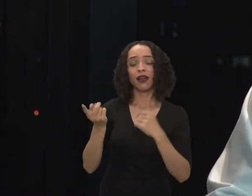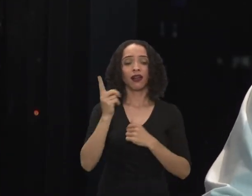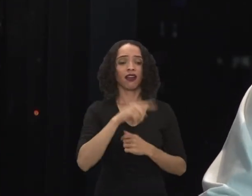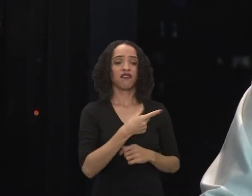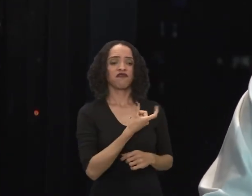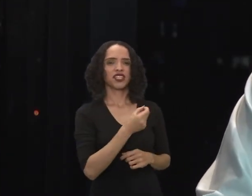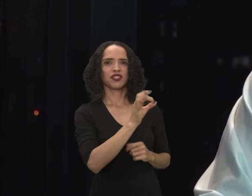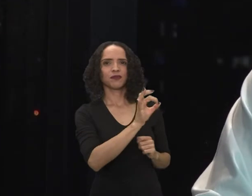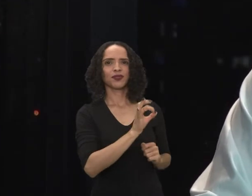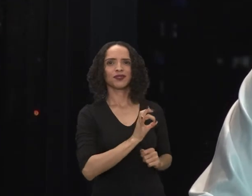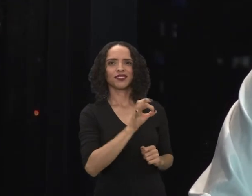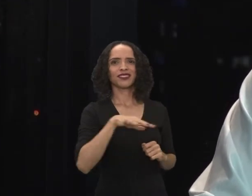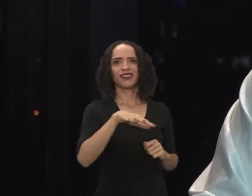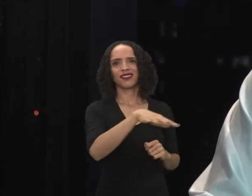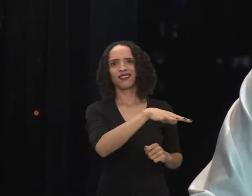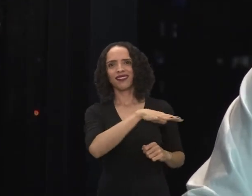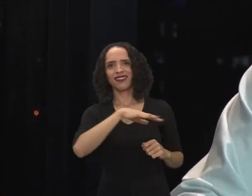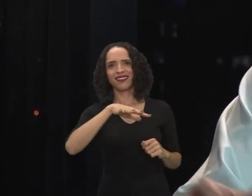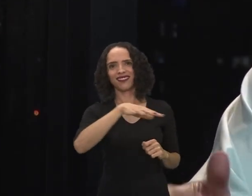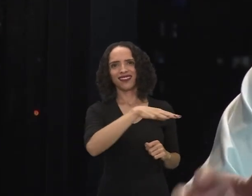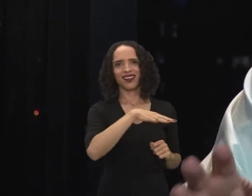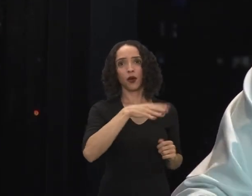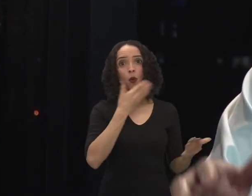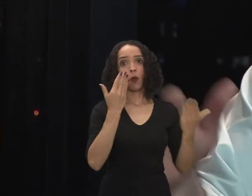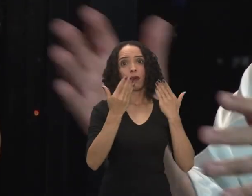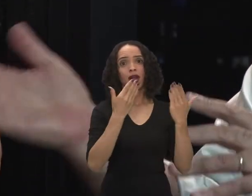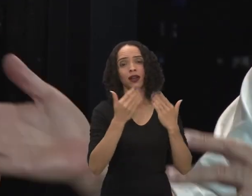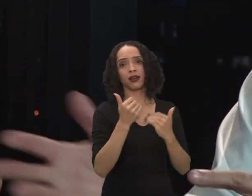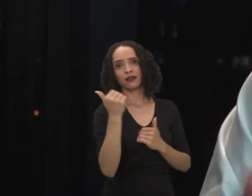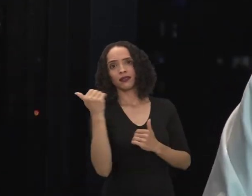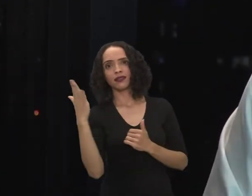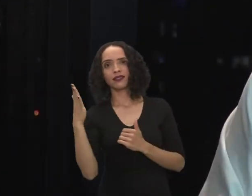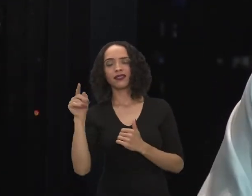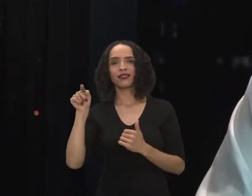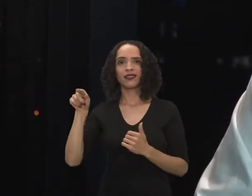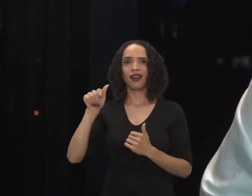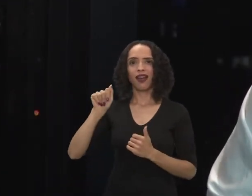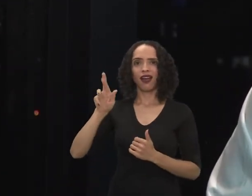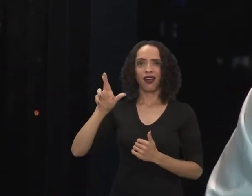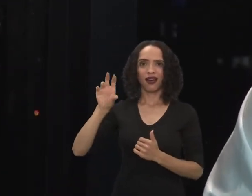ocupam 20% das áreas quando comparada com